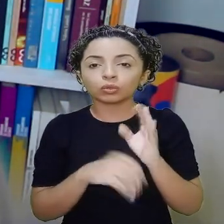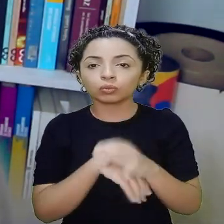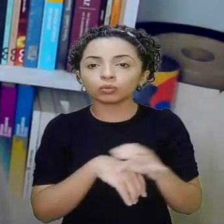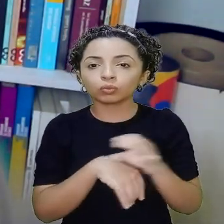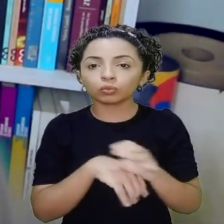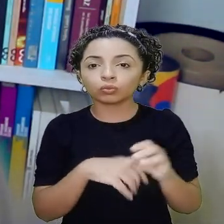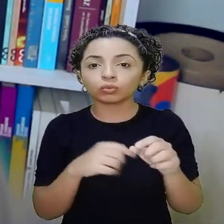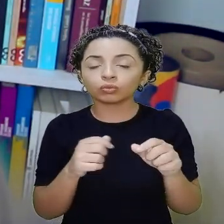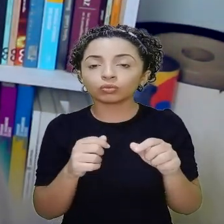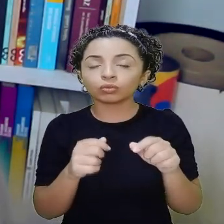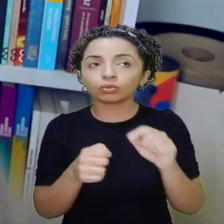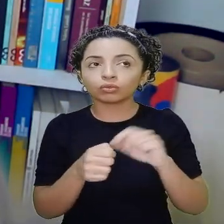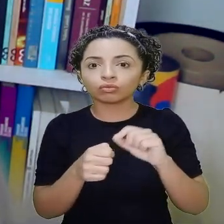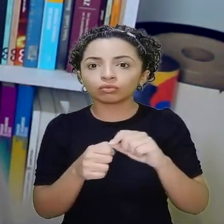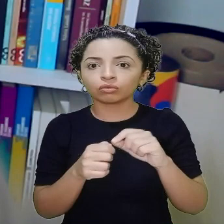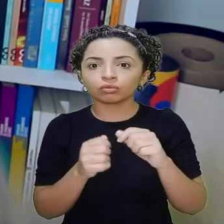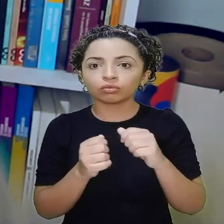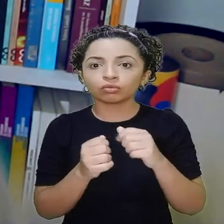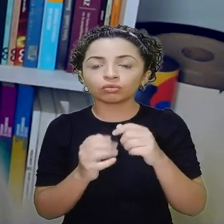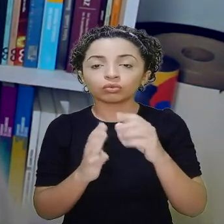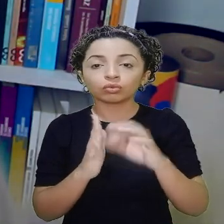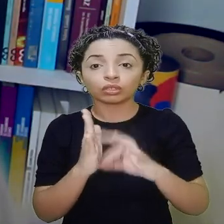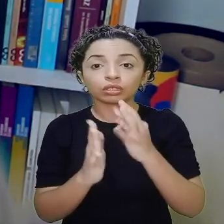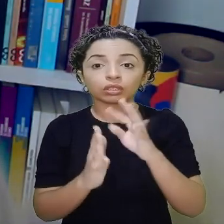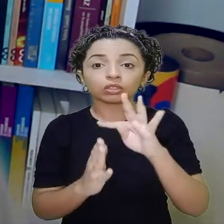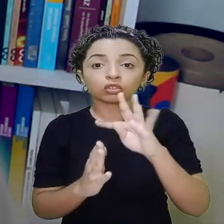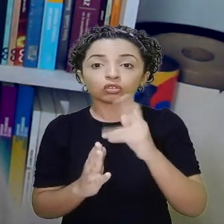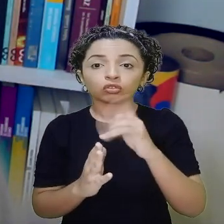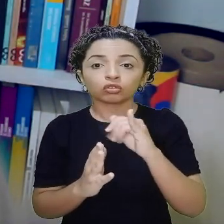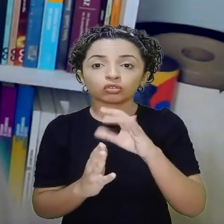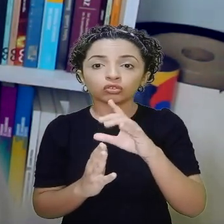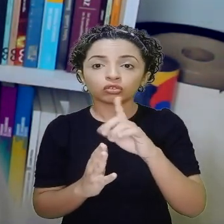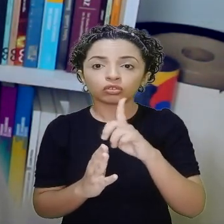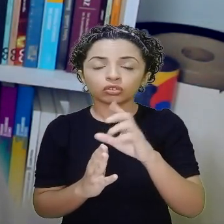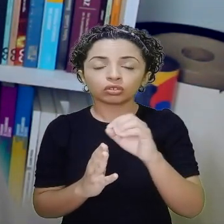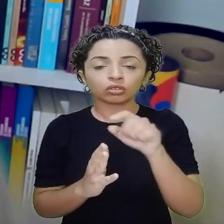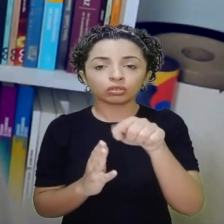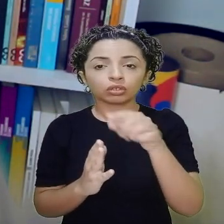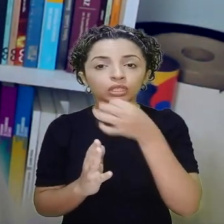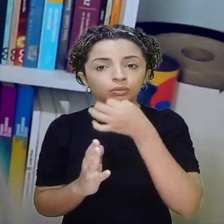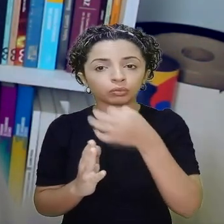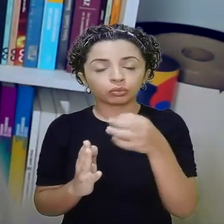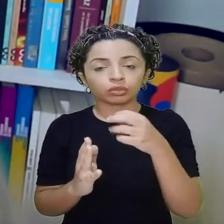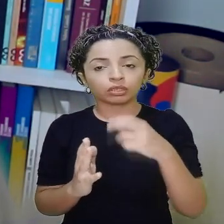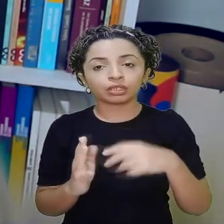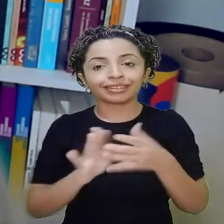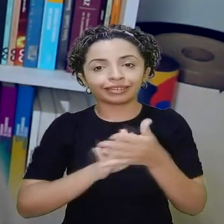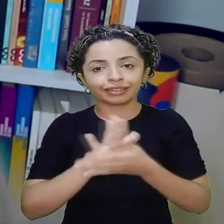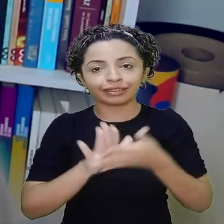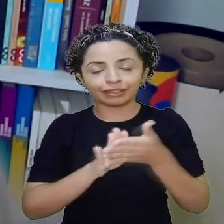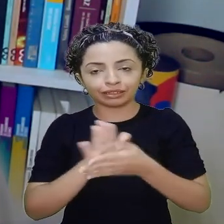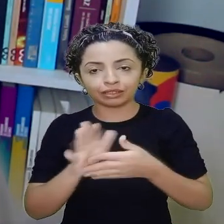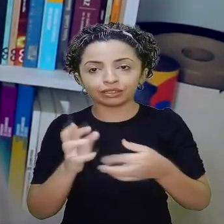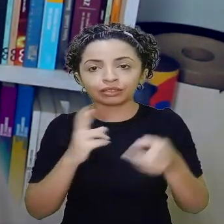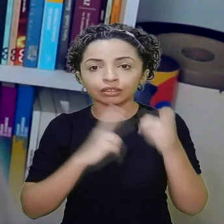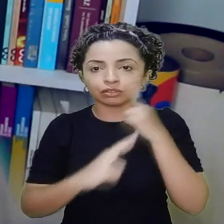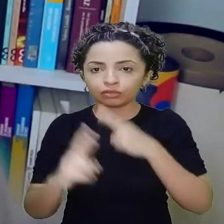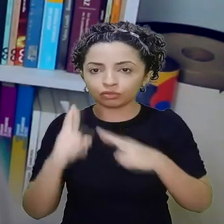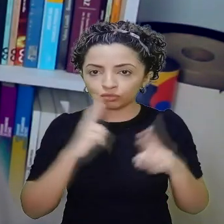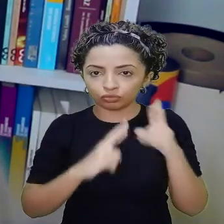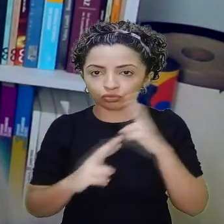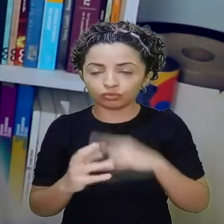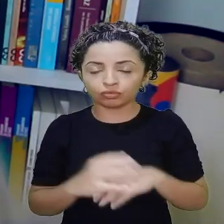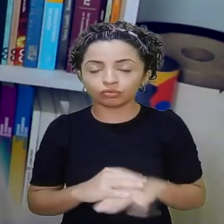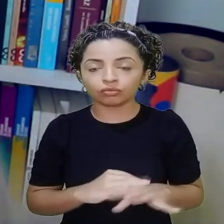livro. Eu li por conta de uma oficina que eu fiz com o Thiago Germano,